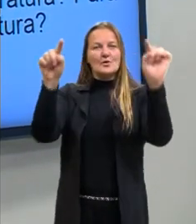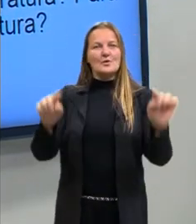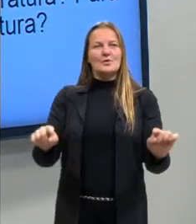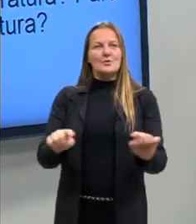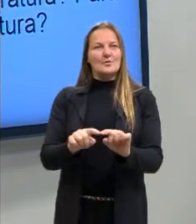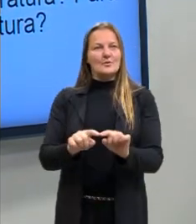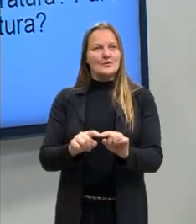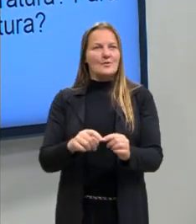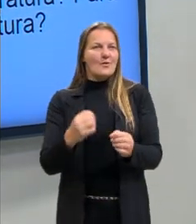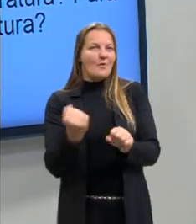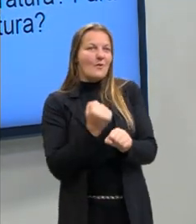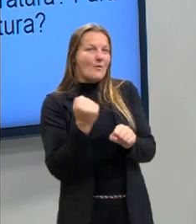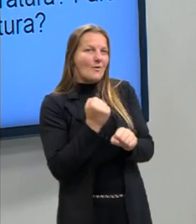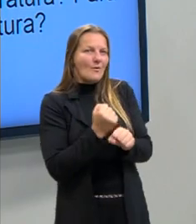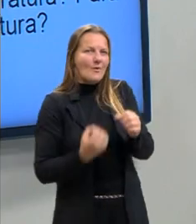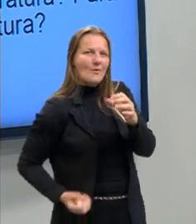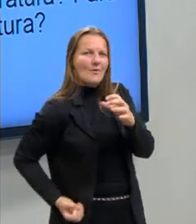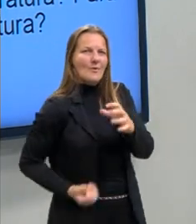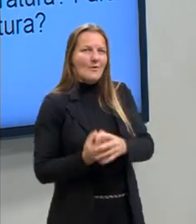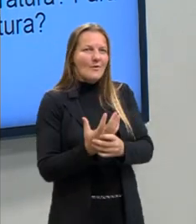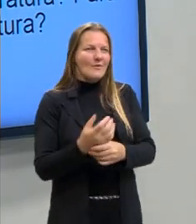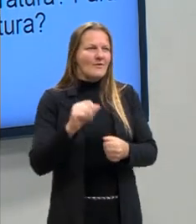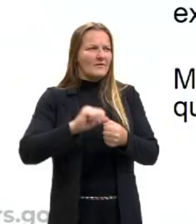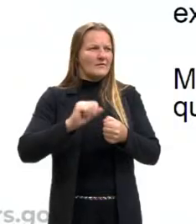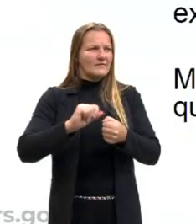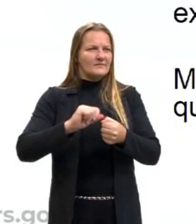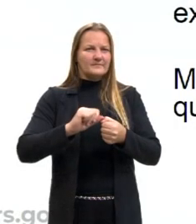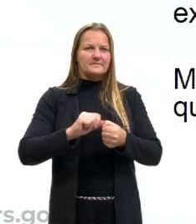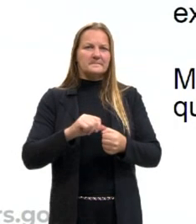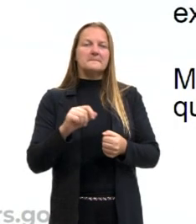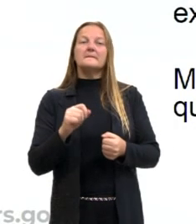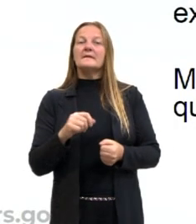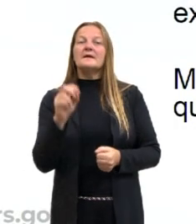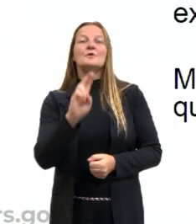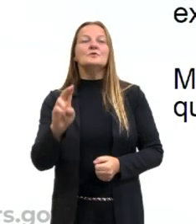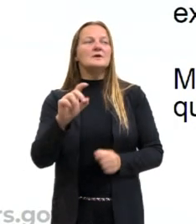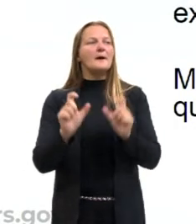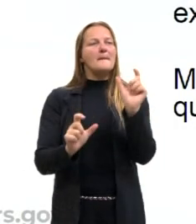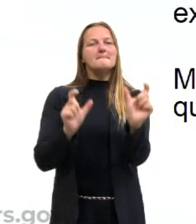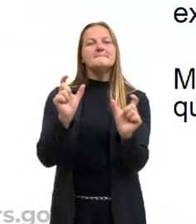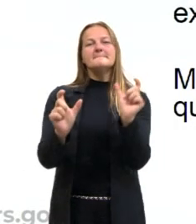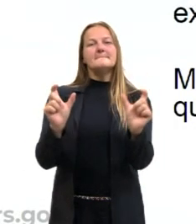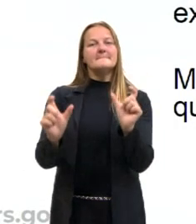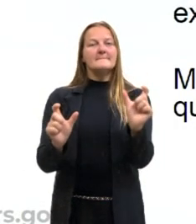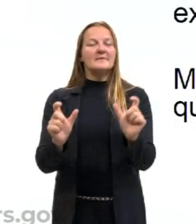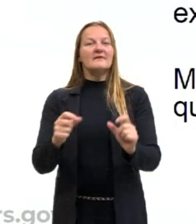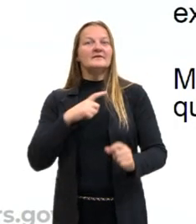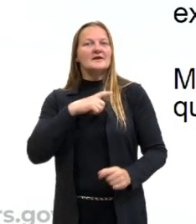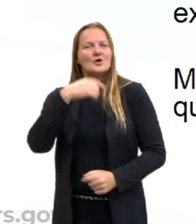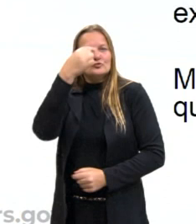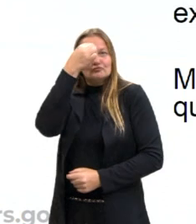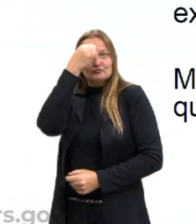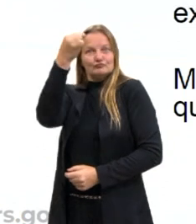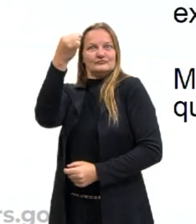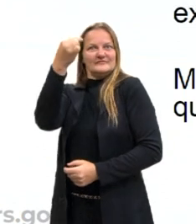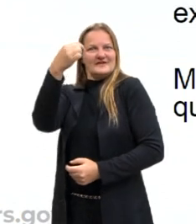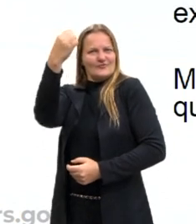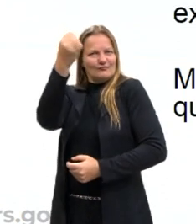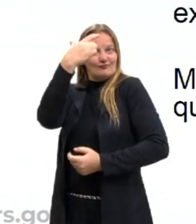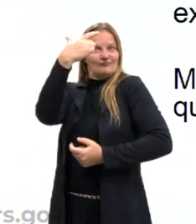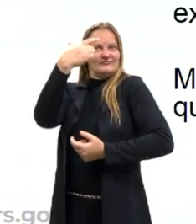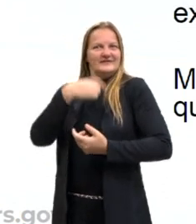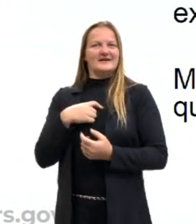para fazer a sua obra O autor o que que ele faz o quê que o escritor faz ele utiliza as palavras e ele tem o dom de escolha sempre as melhores